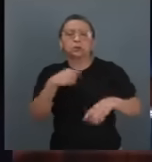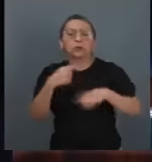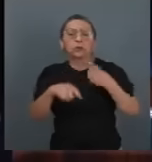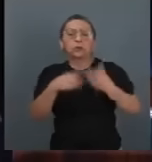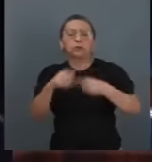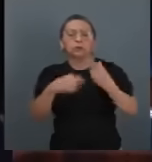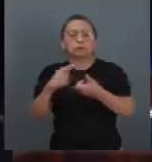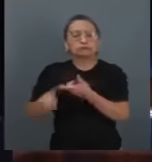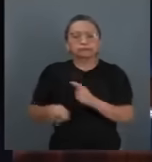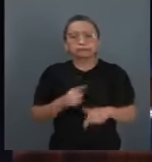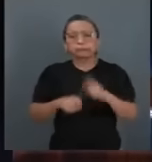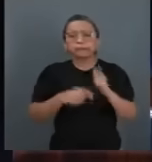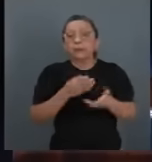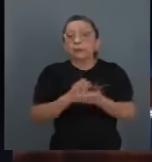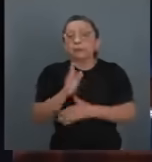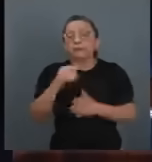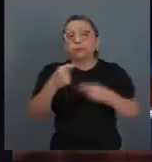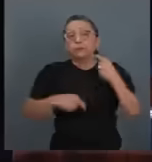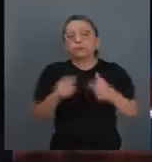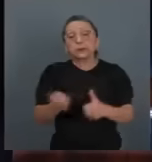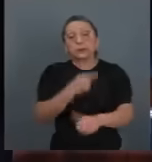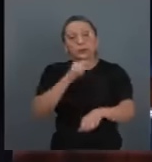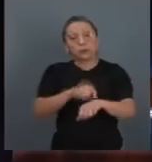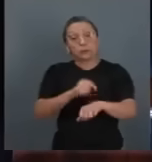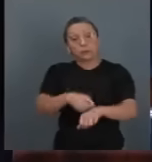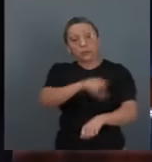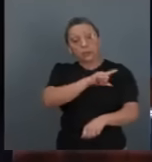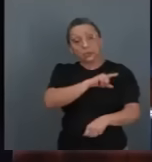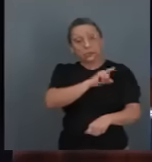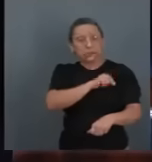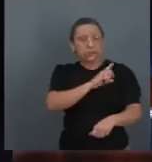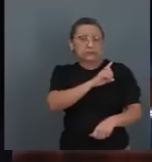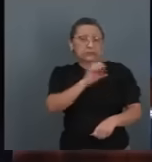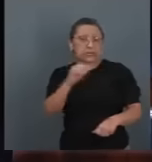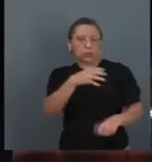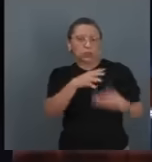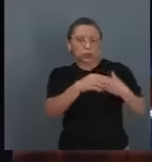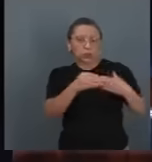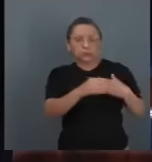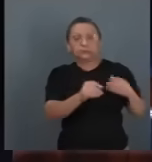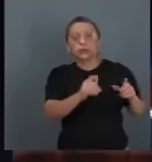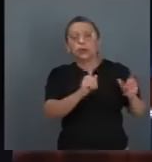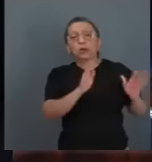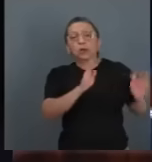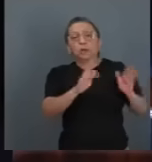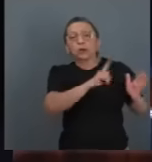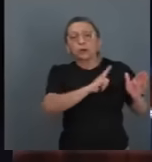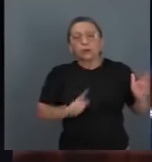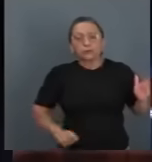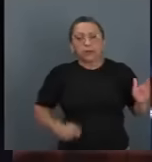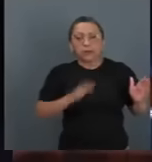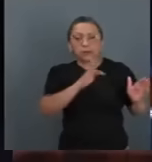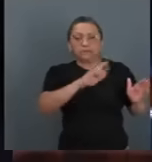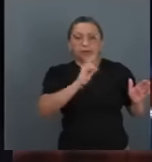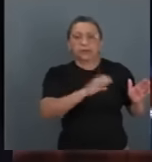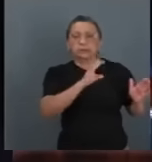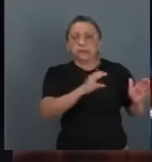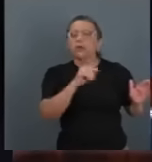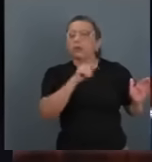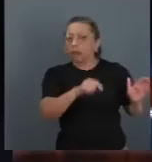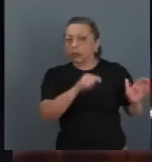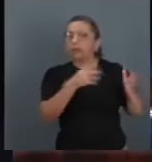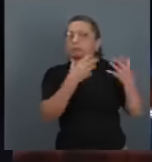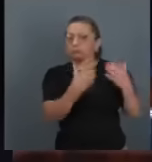essa política, num primeiro momento, sem a política, fomos a $100, no governo Fernando Henrique, tem que ser dito. Ele atendeu